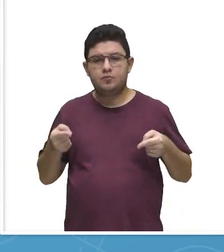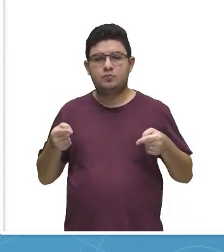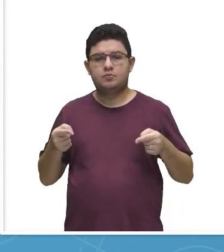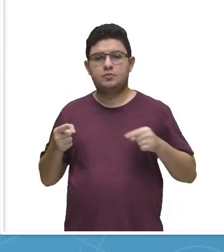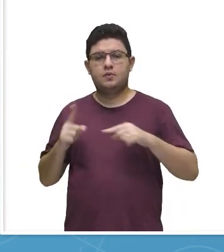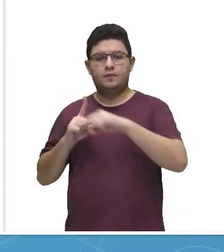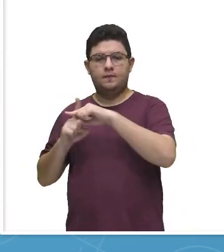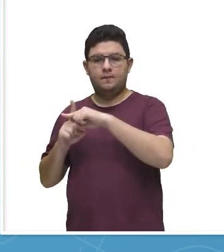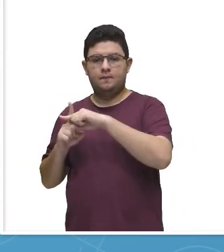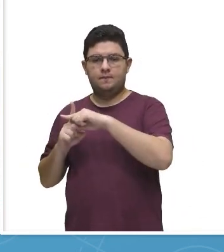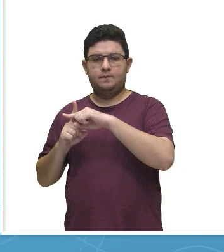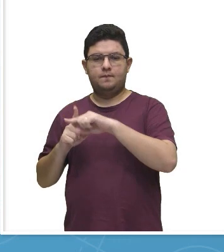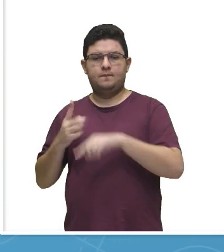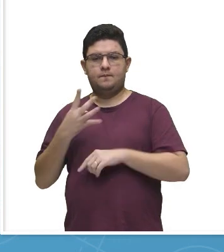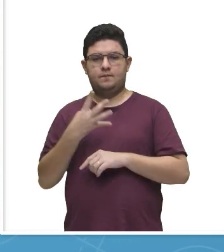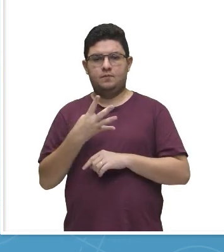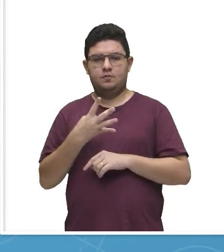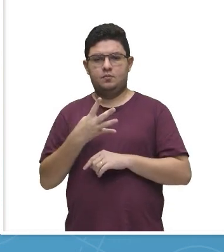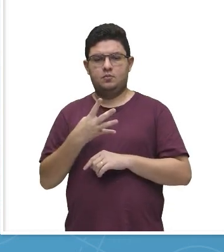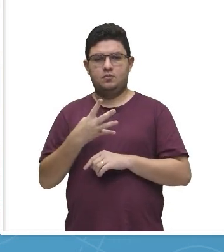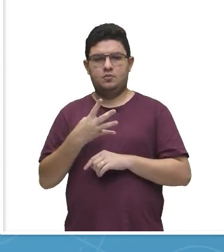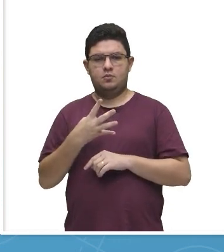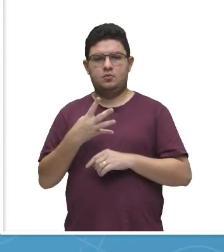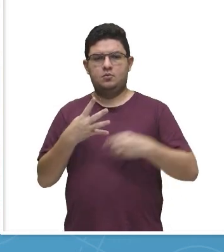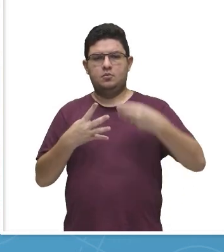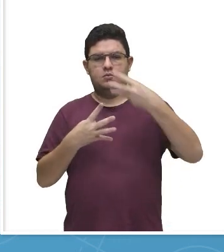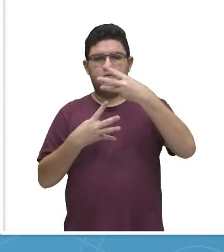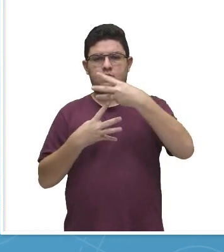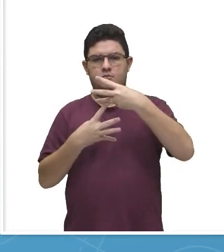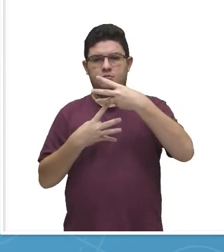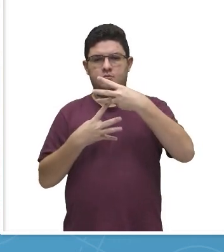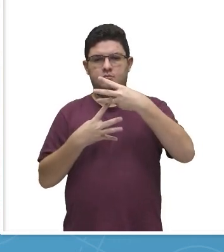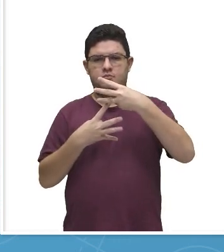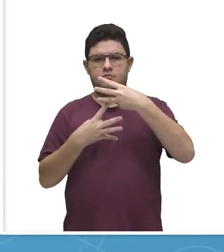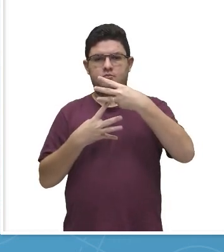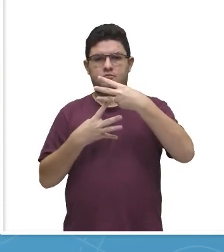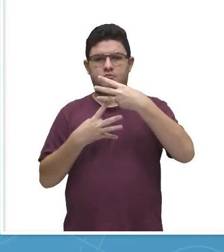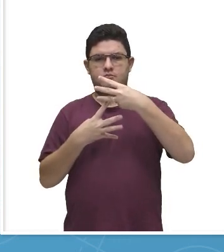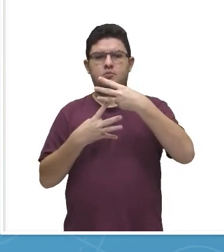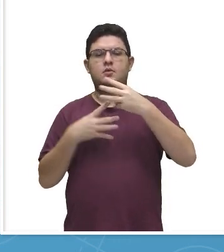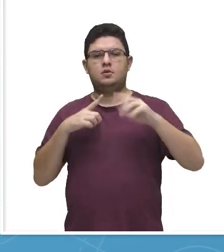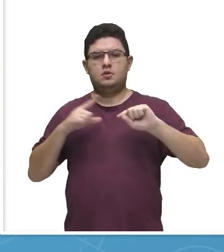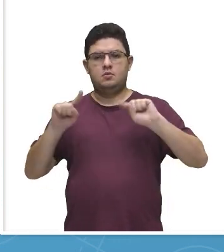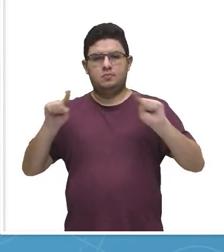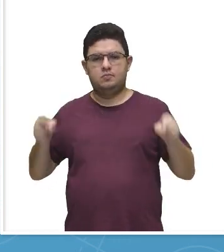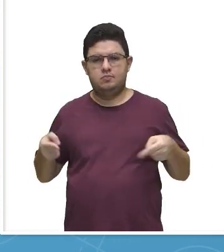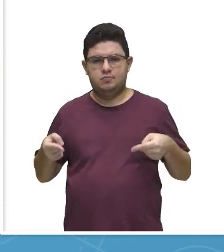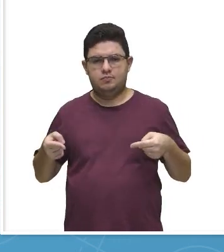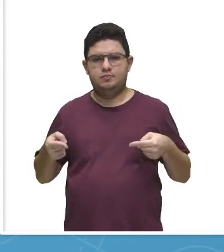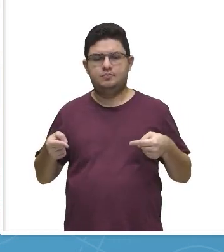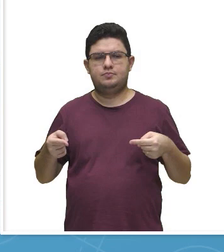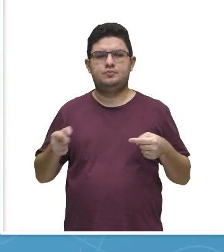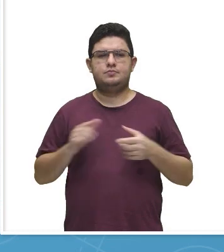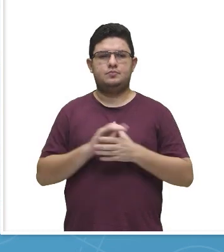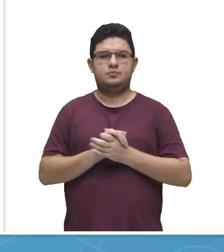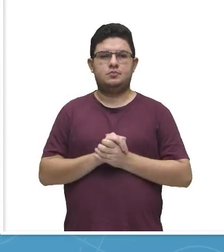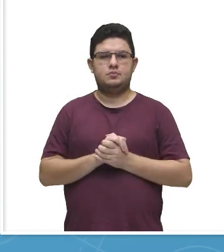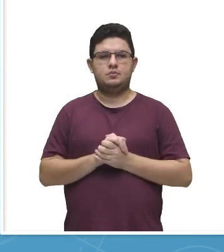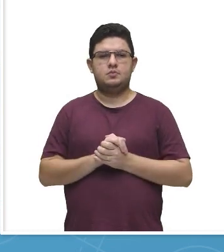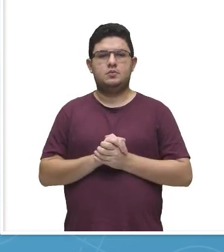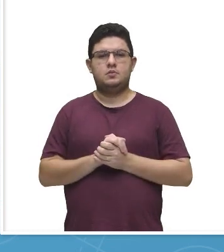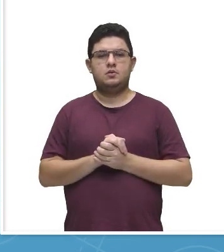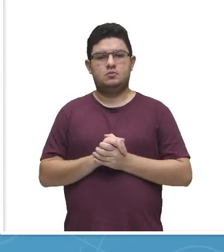terceira, observamos que a base está entre parênteses, nós vamos ter mais